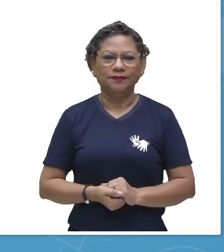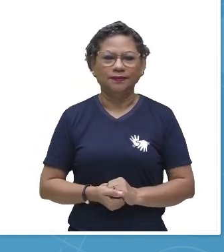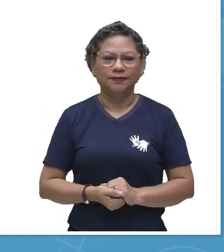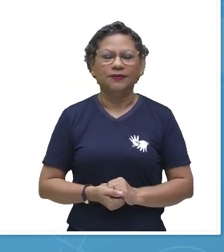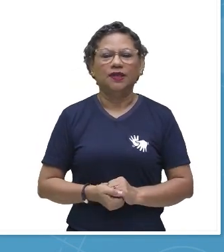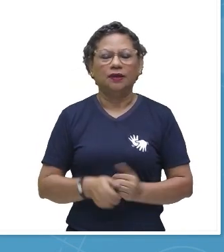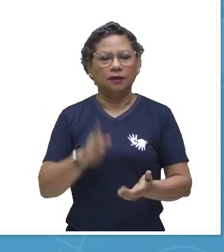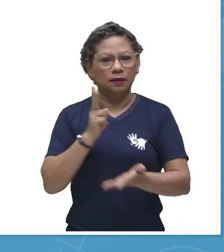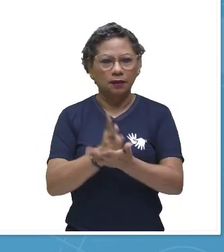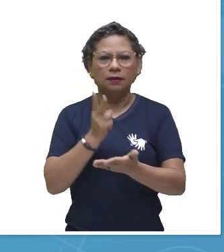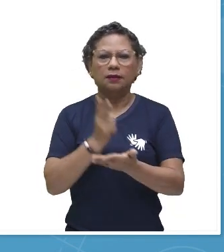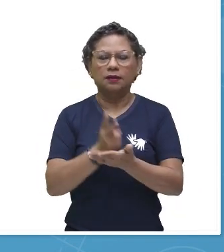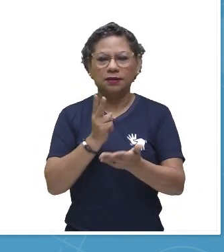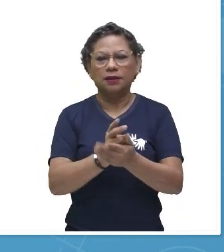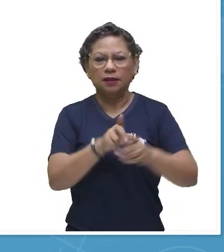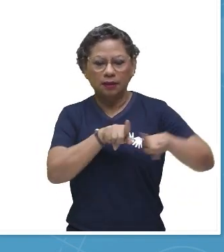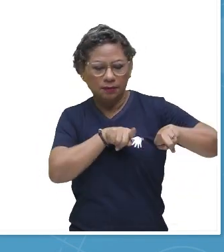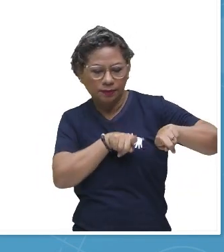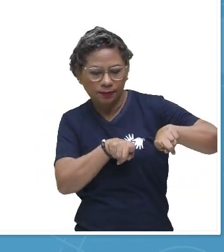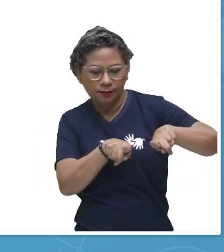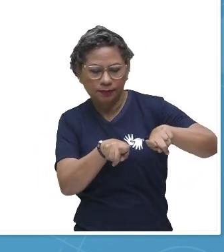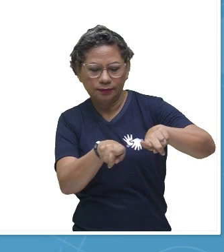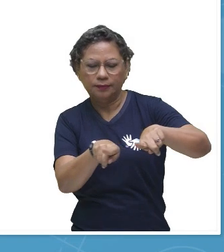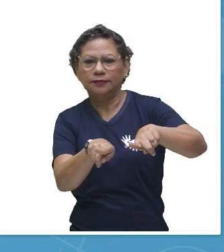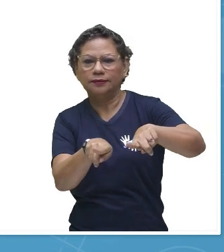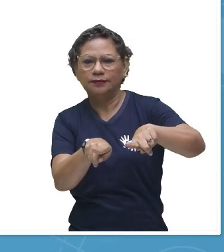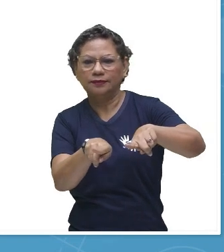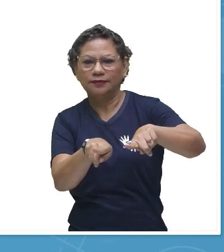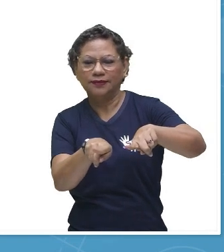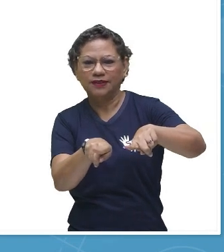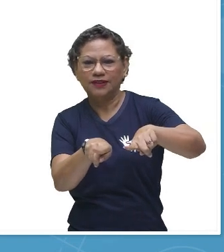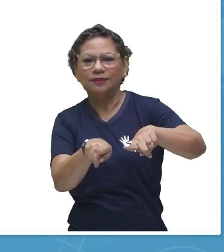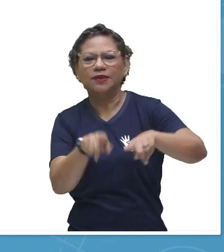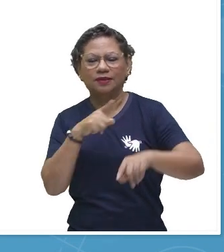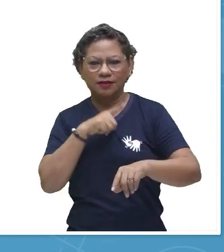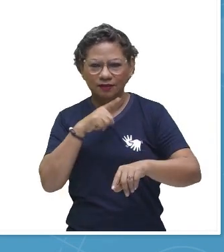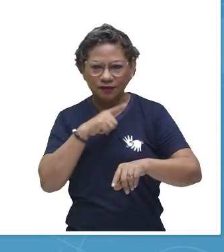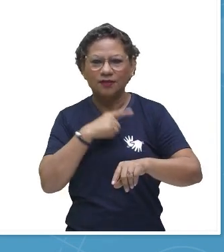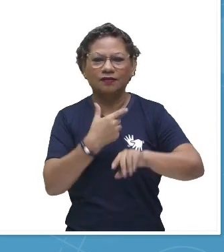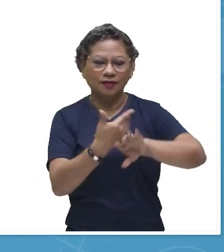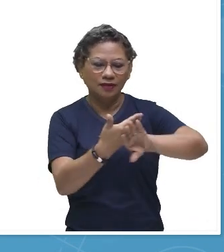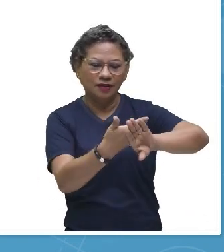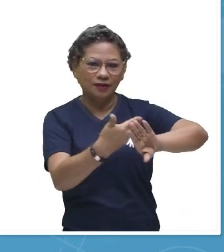Elas sempre vão seguir uma com essa distância da outra.